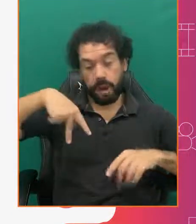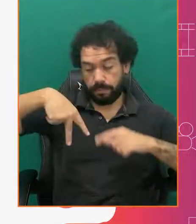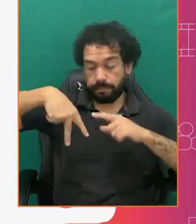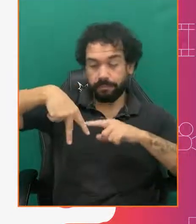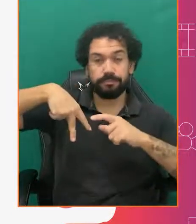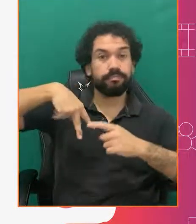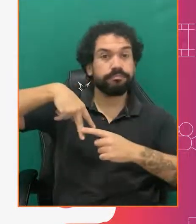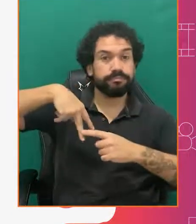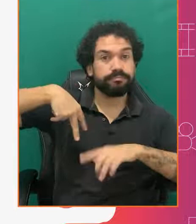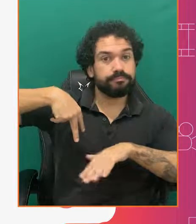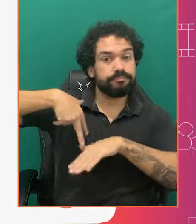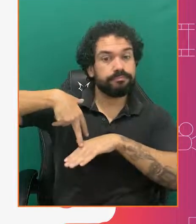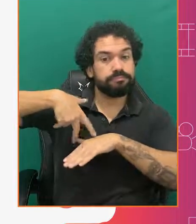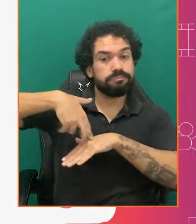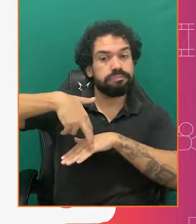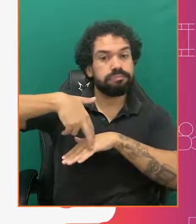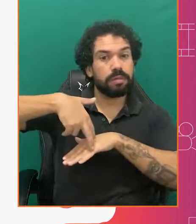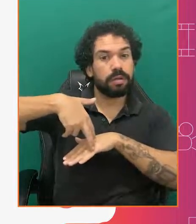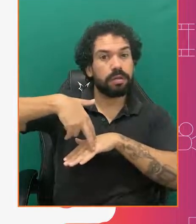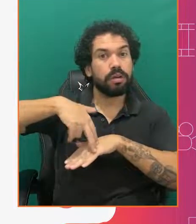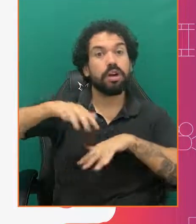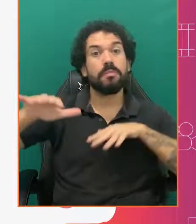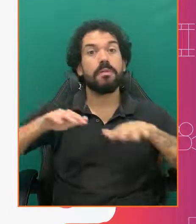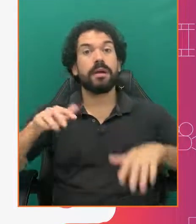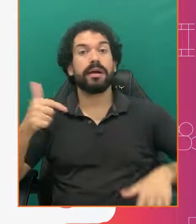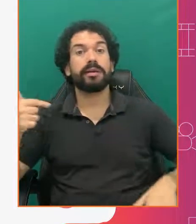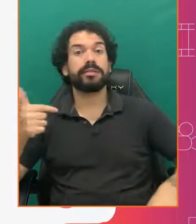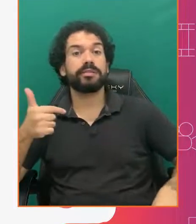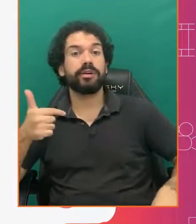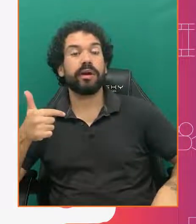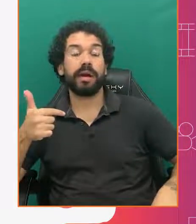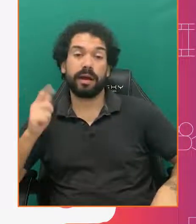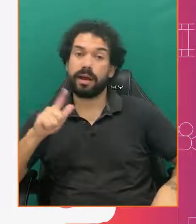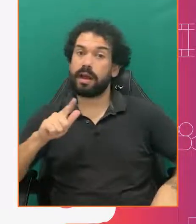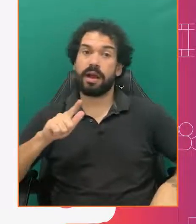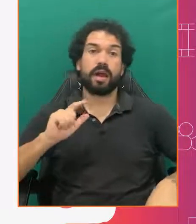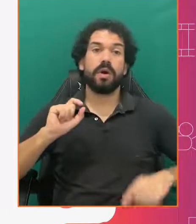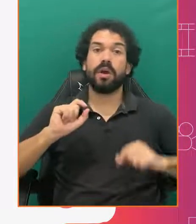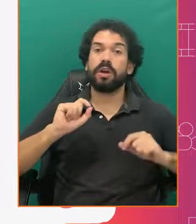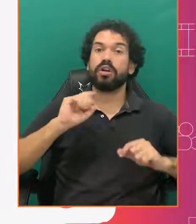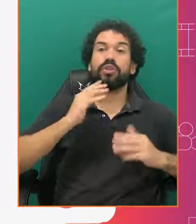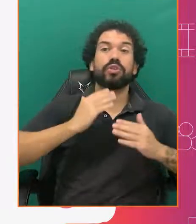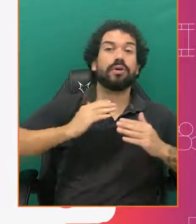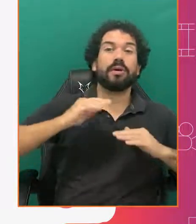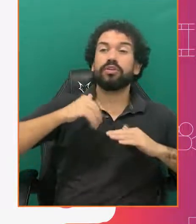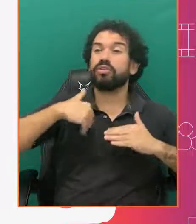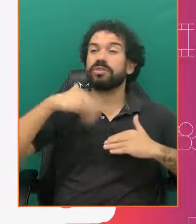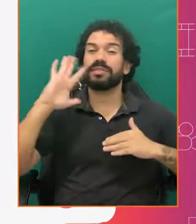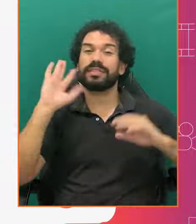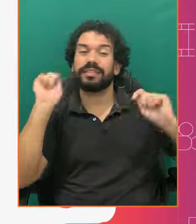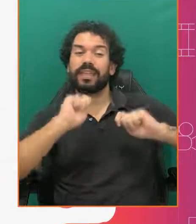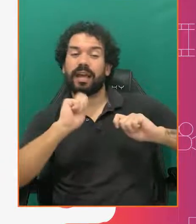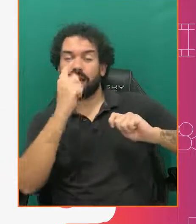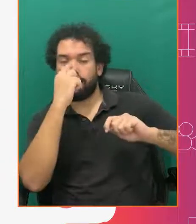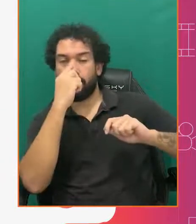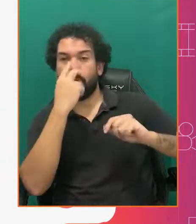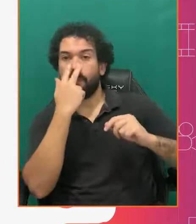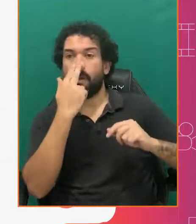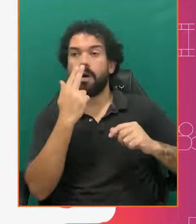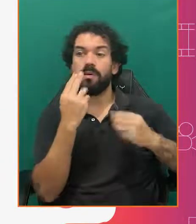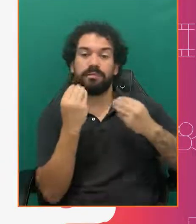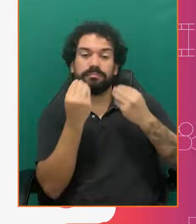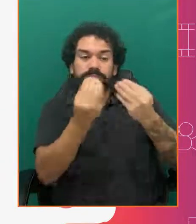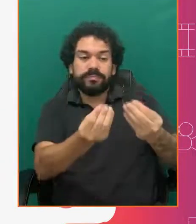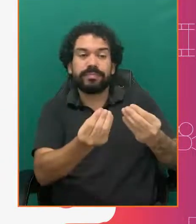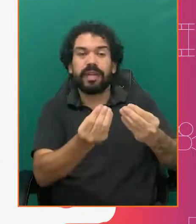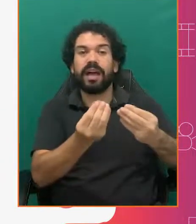das pernas, e o movimento secundário vai ser tudo o que dá maior expressividade